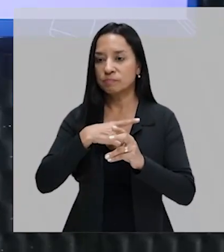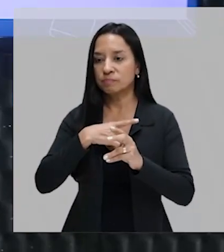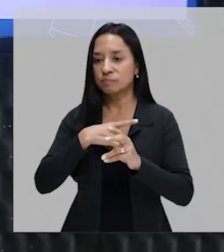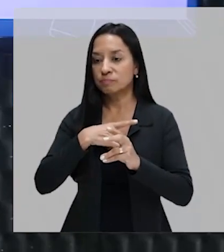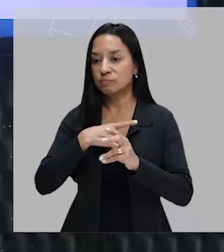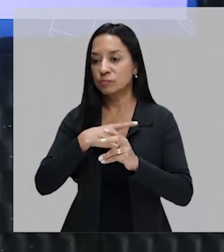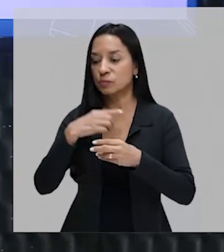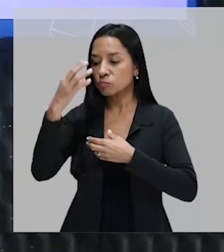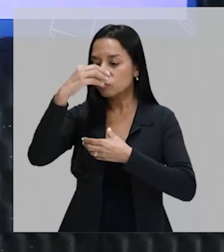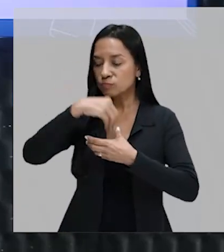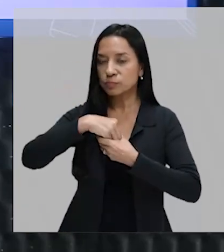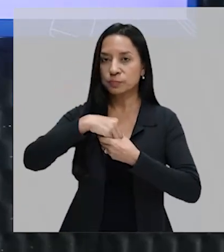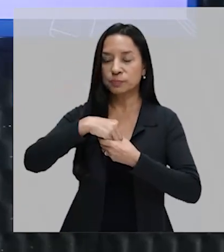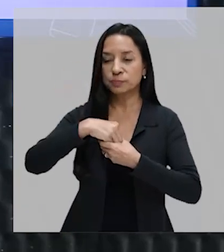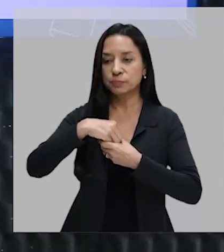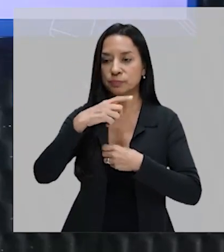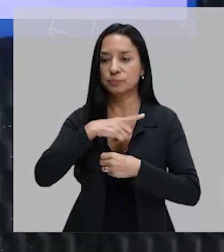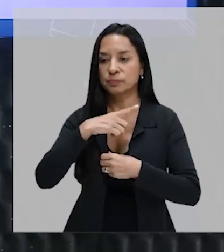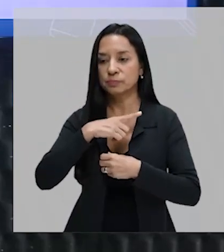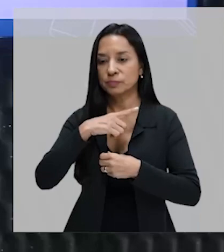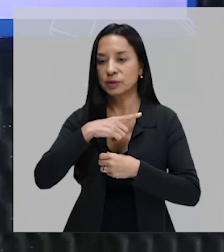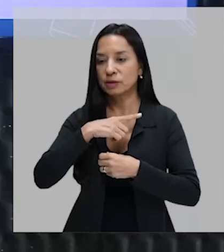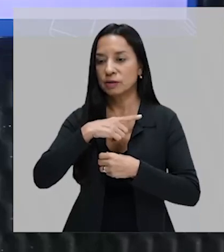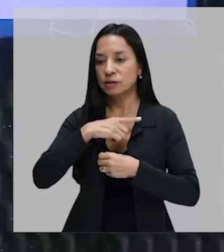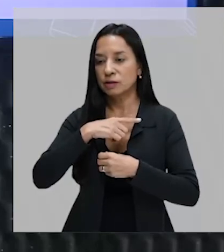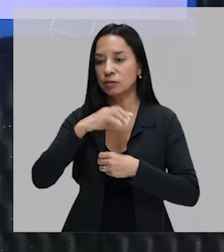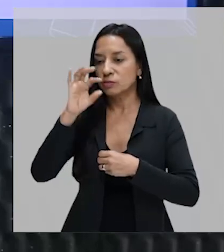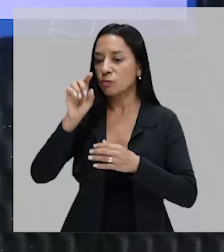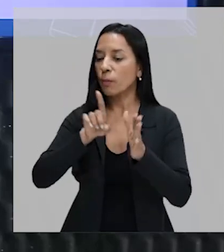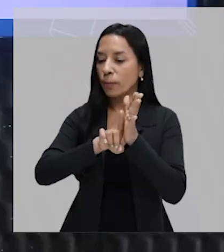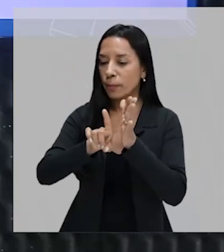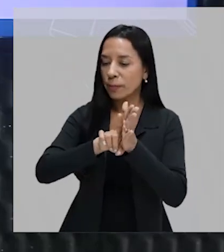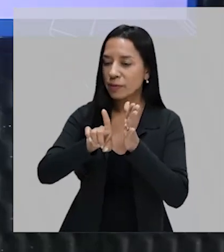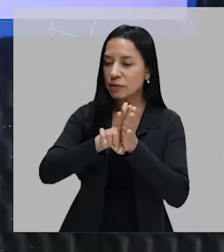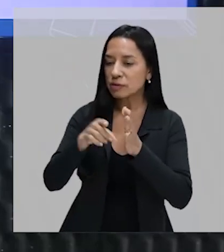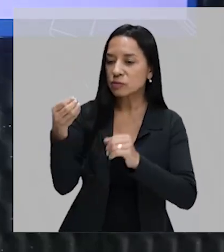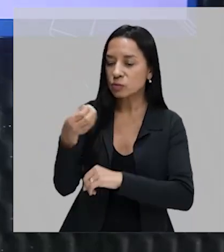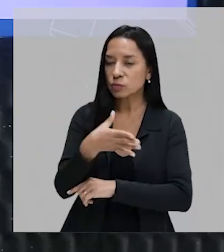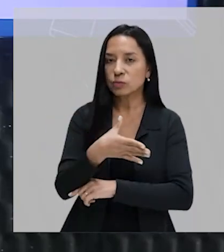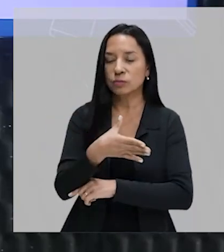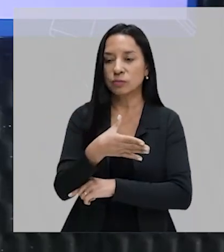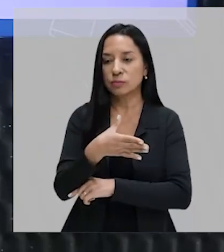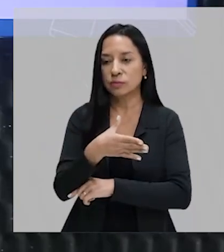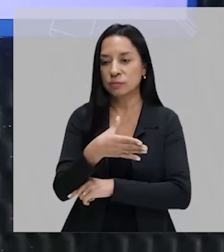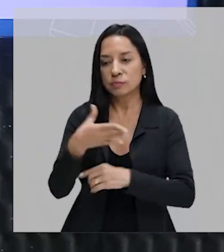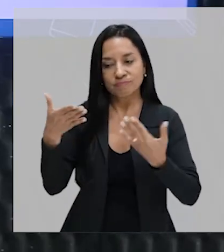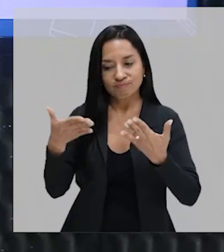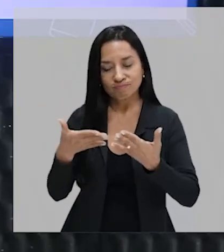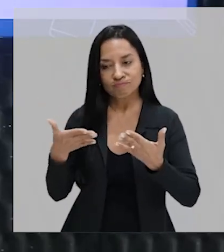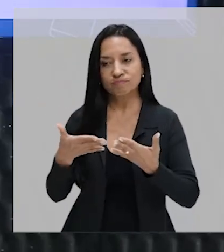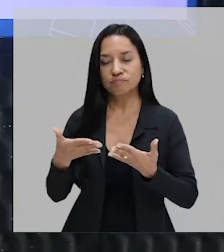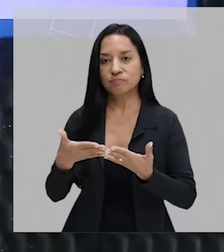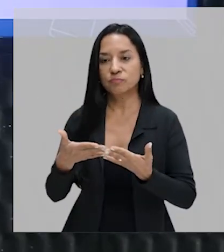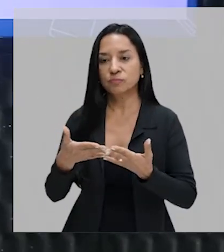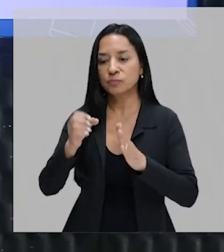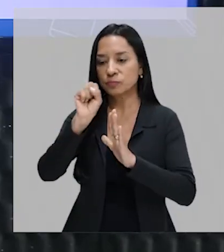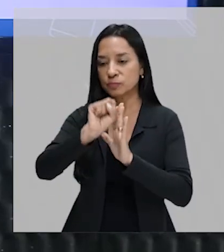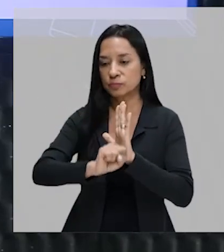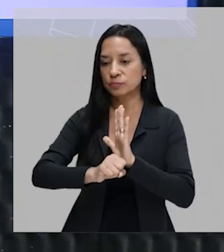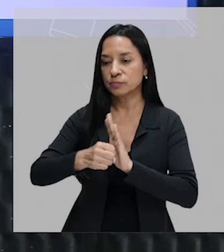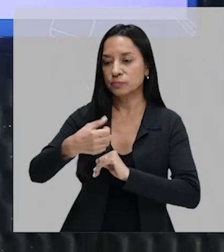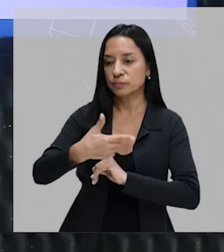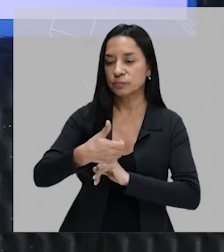essência. Nós temos um dado bem recente, um dado agora do século